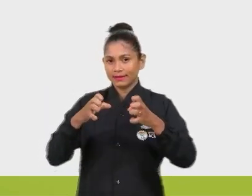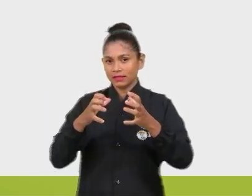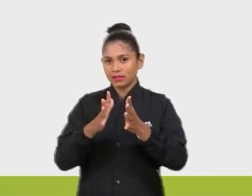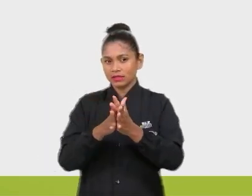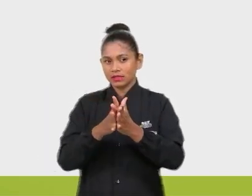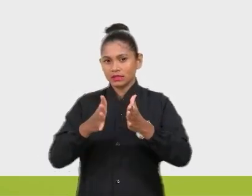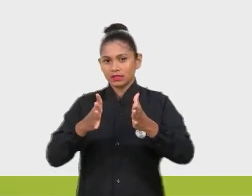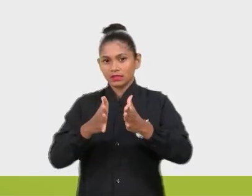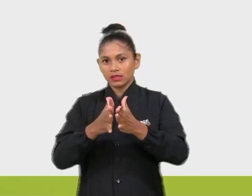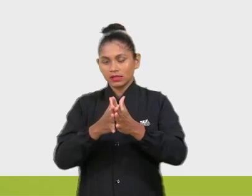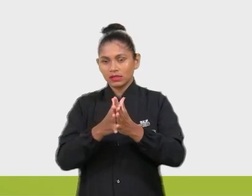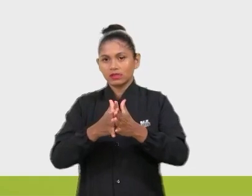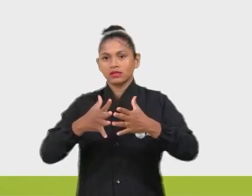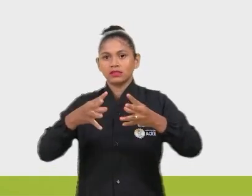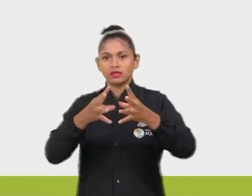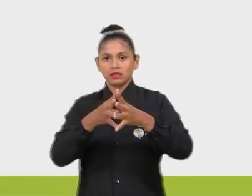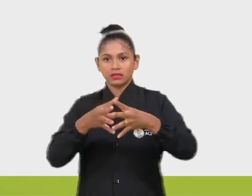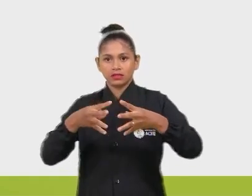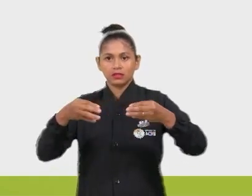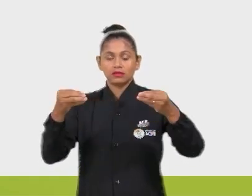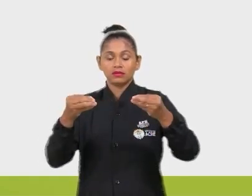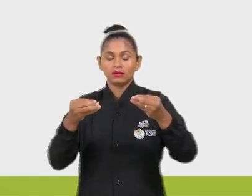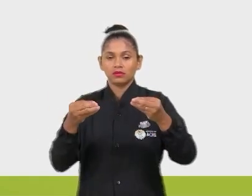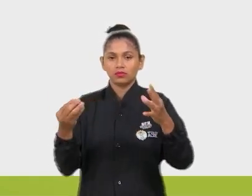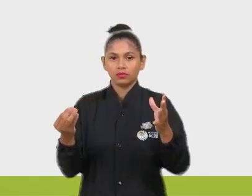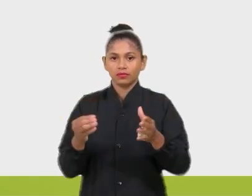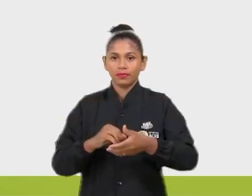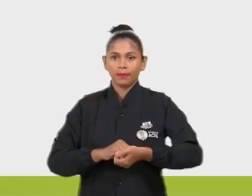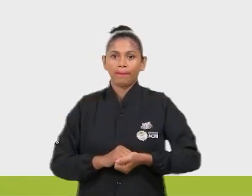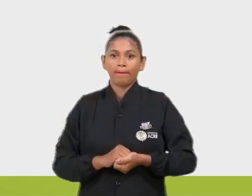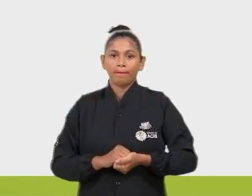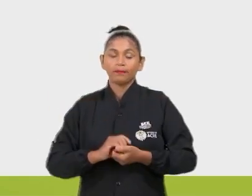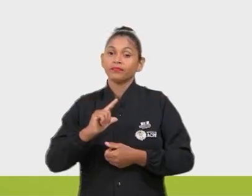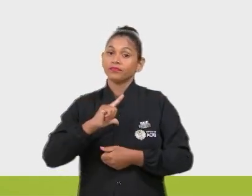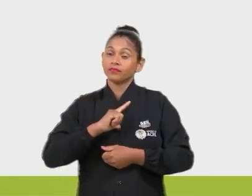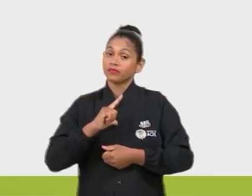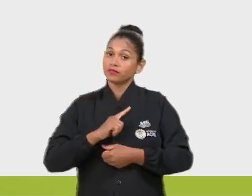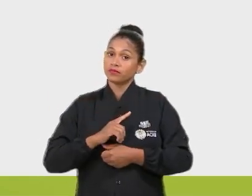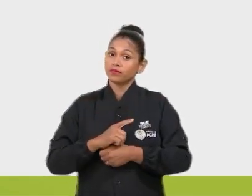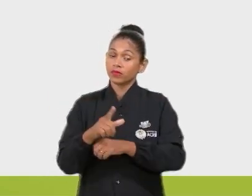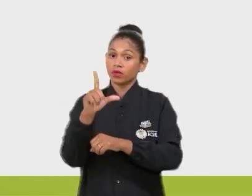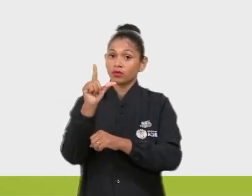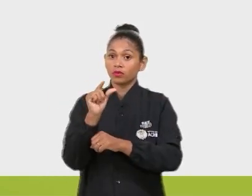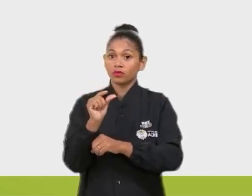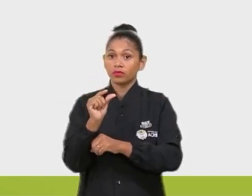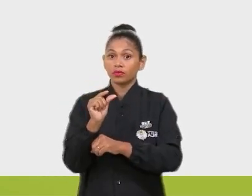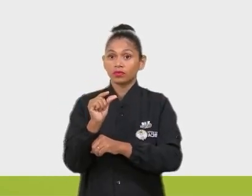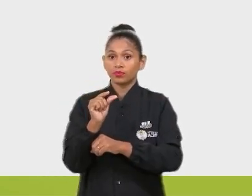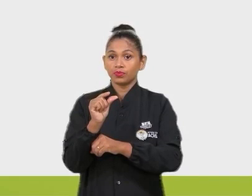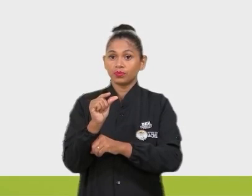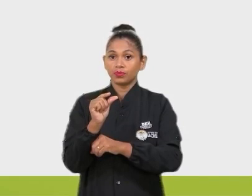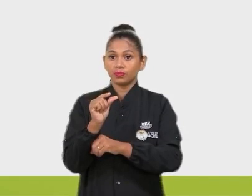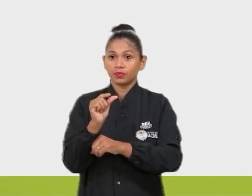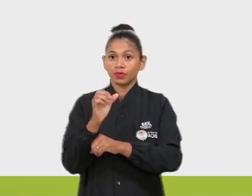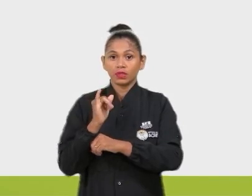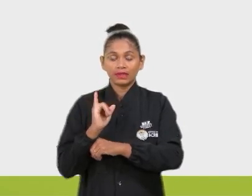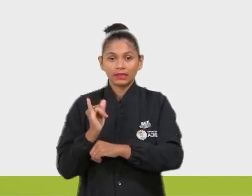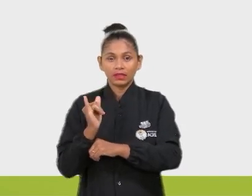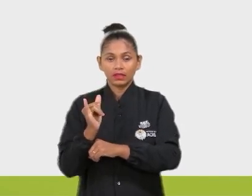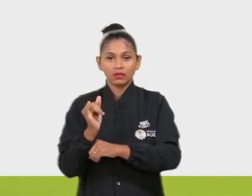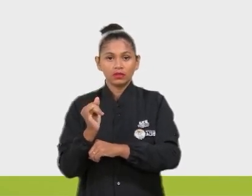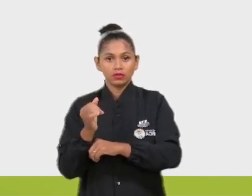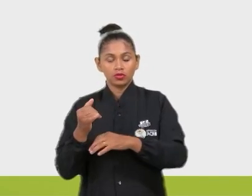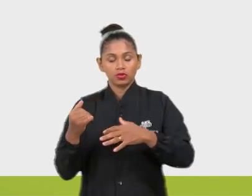de um ou mais de um metal em outro, e tendem a ter baixas energias de